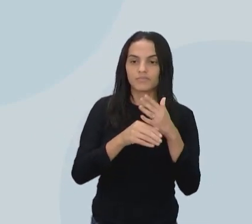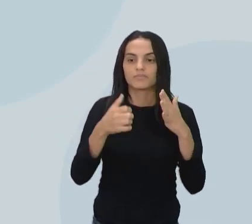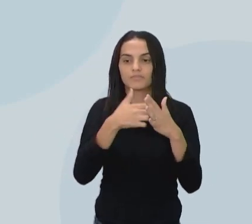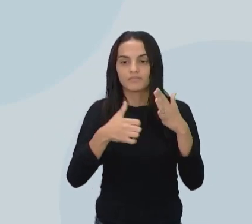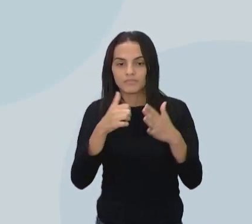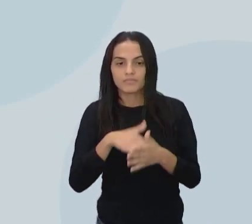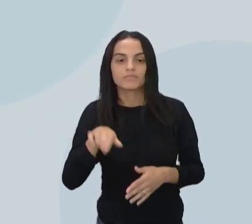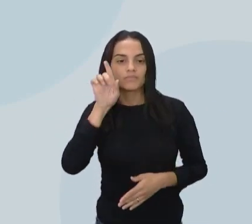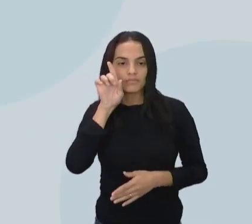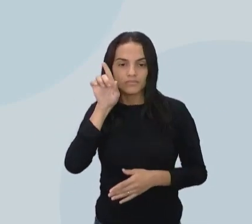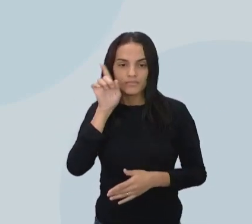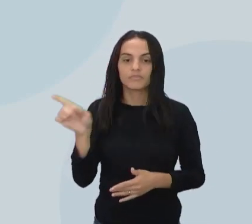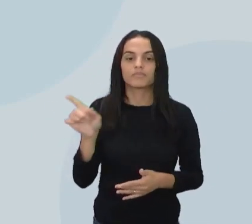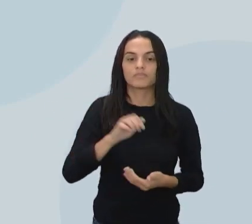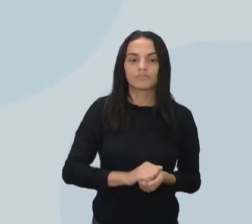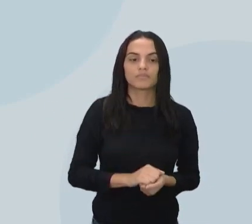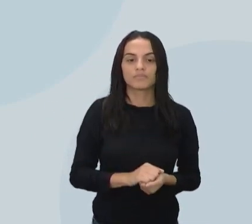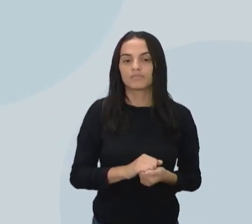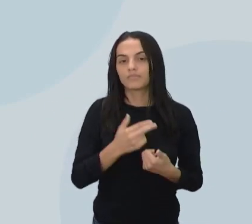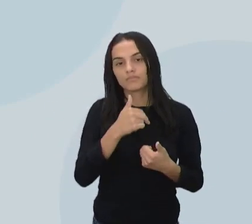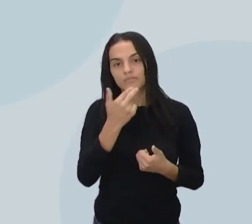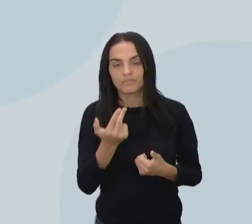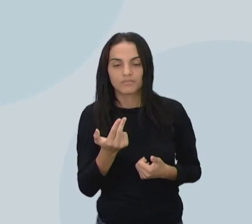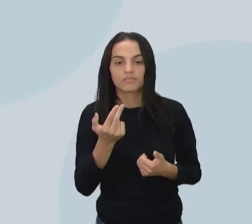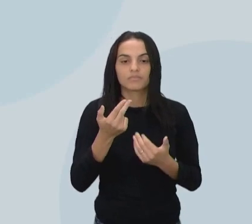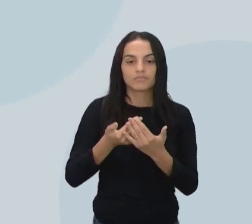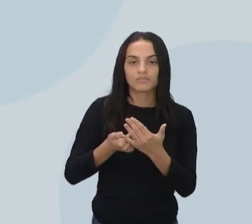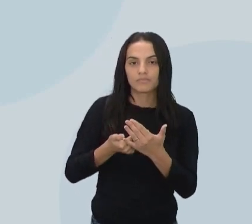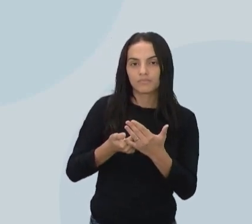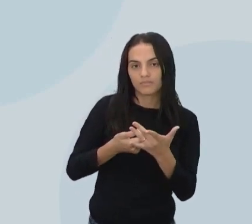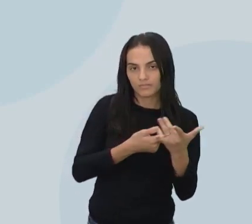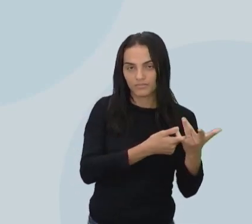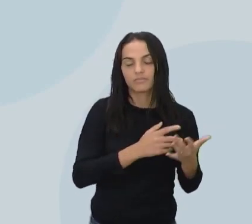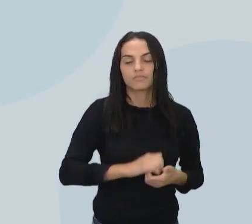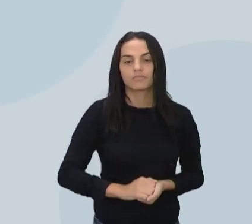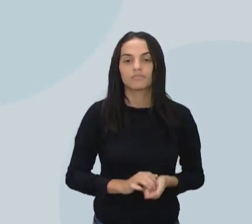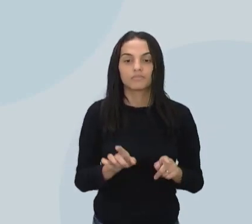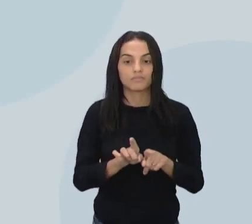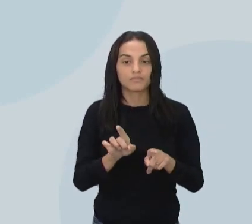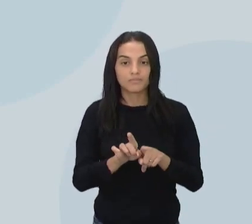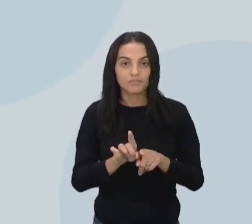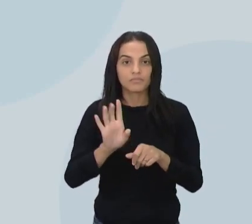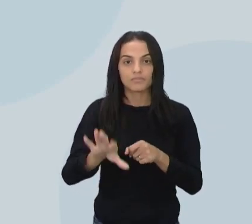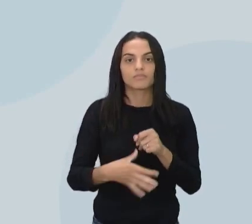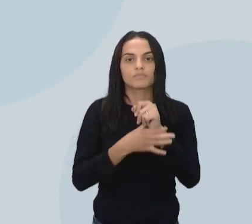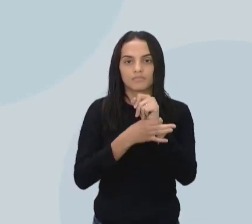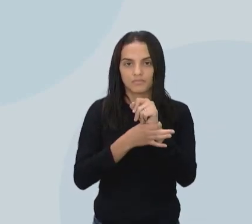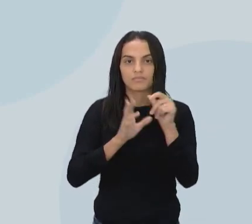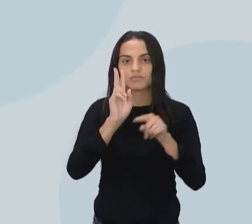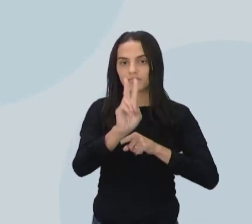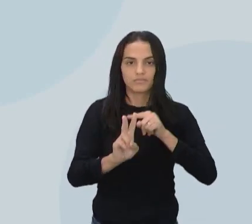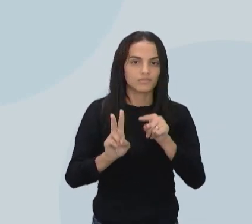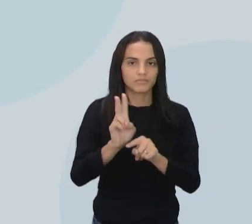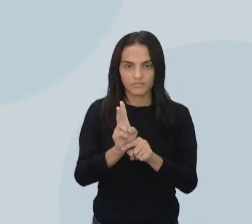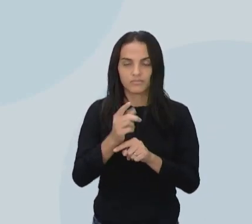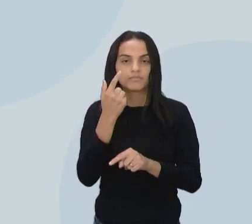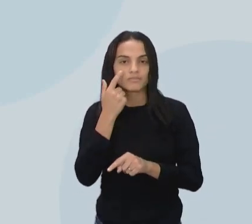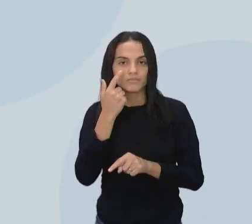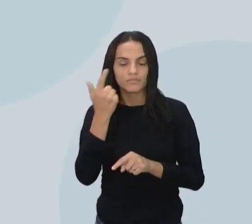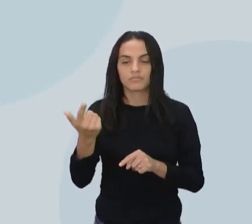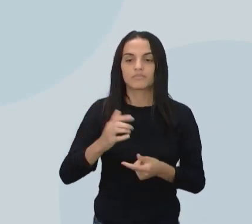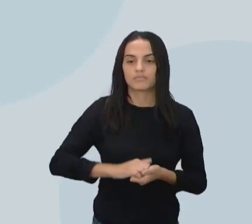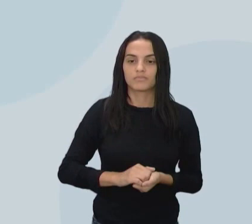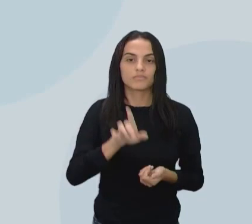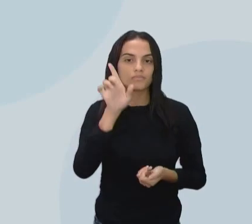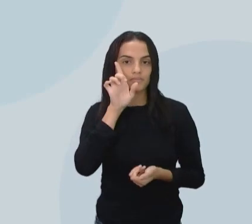industriais, cotidianas, arquitetônicas ou tecnológicas, e ou propor soluções seguras e sustentáveis considerando seu contexto local